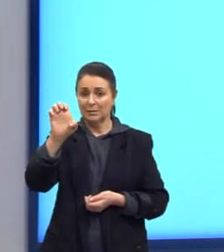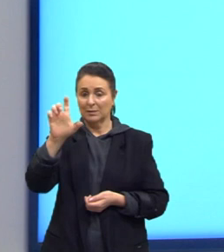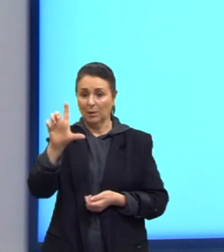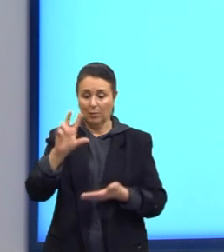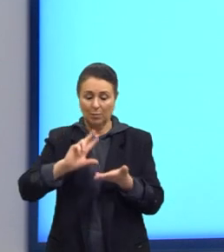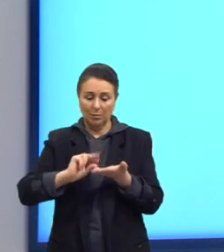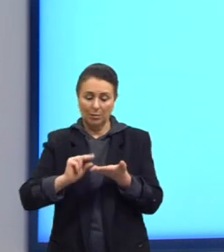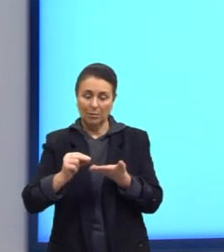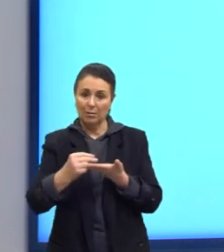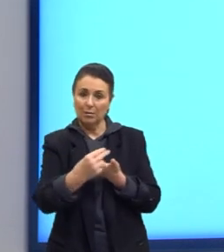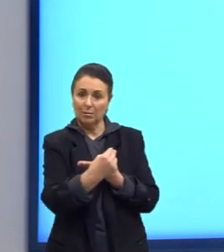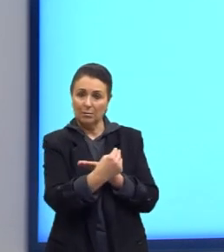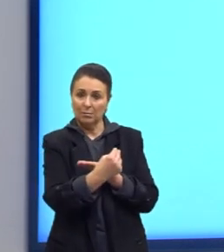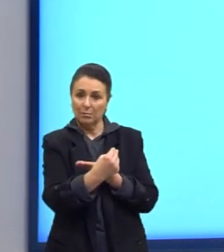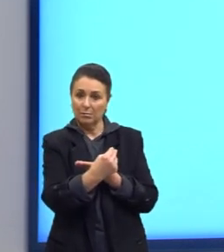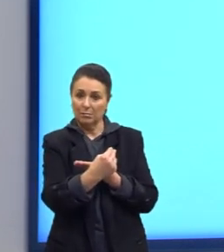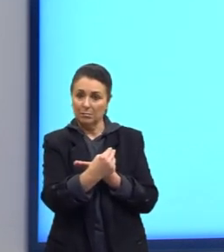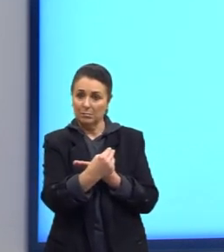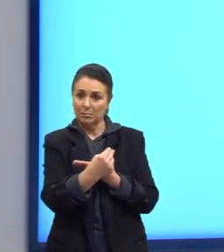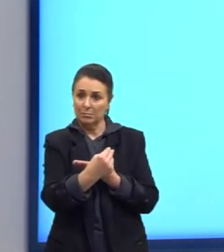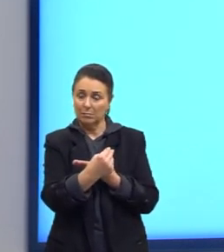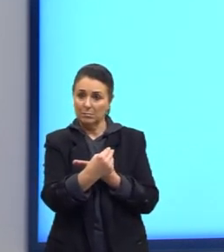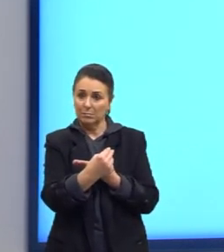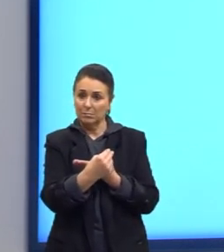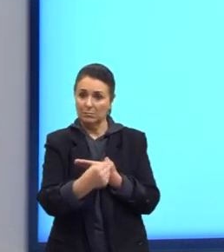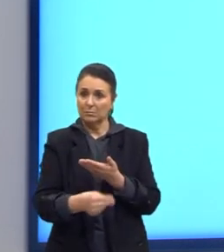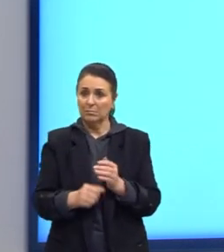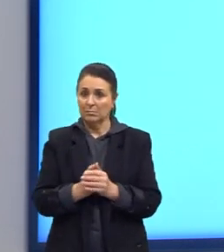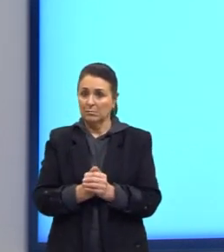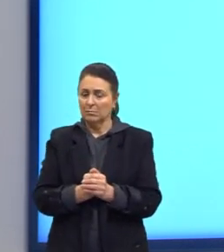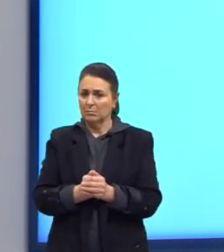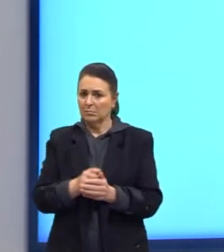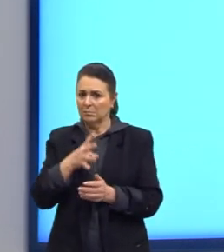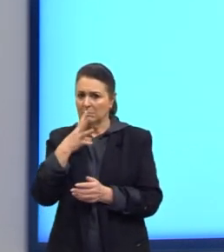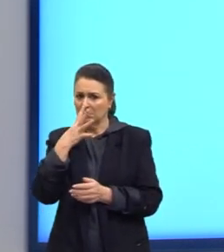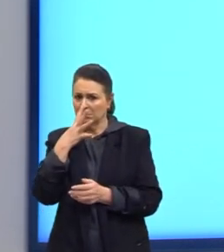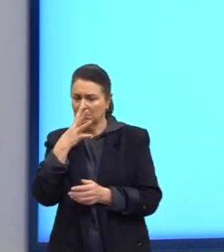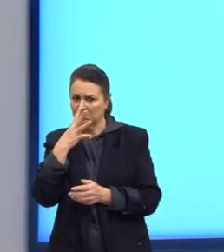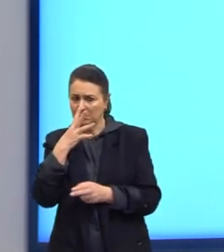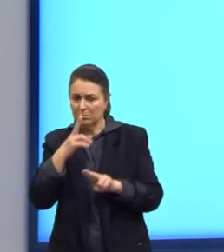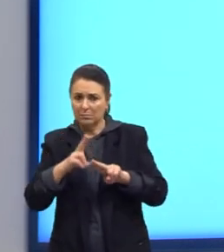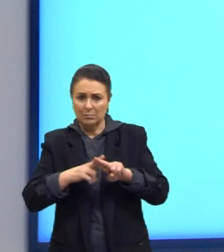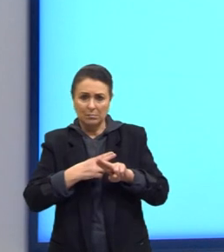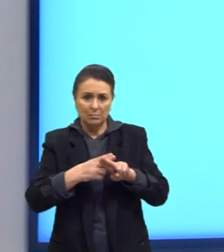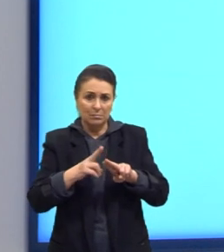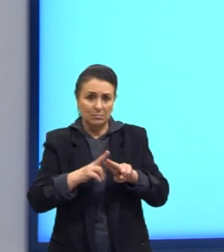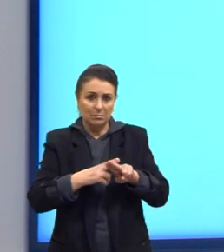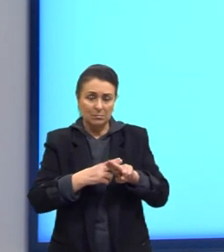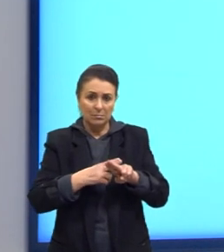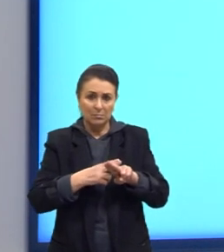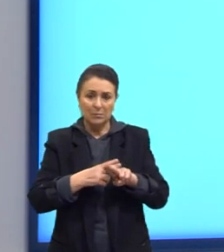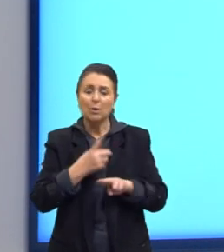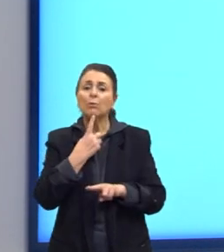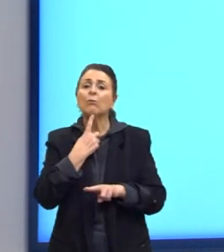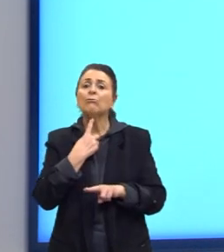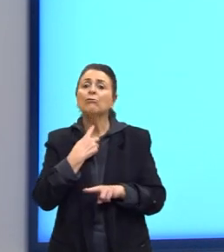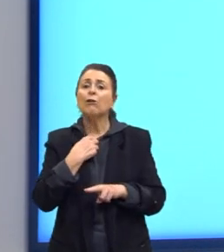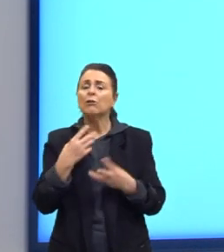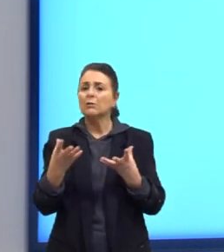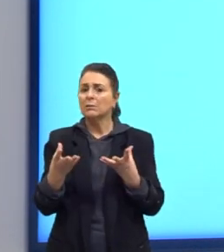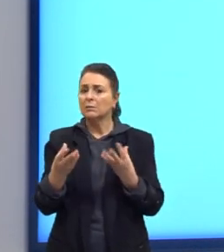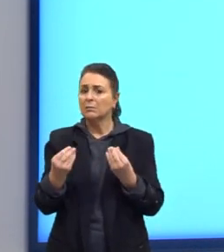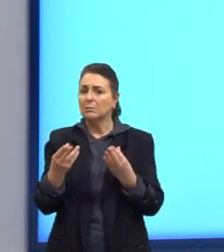e a minha mãe canta parceiro diferença a minha mãe tanta pastel de chocolate então eu gosto muito